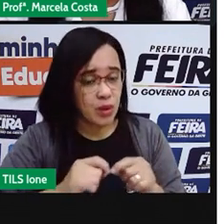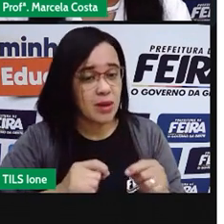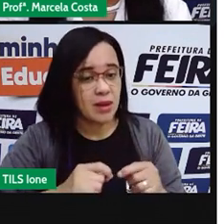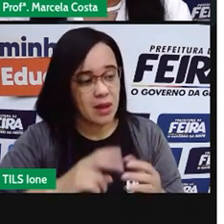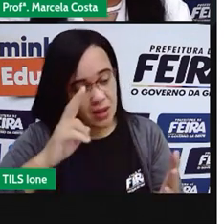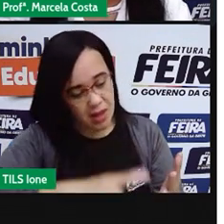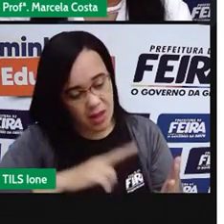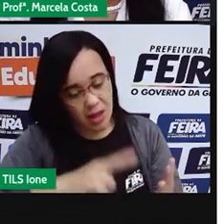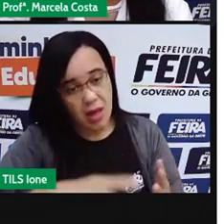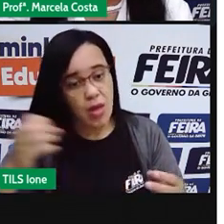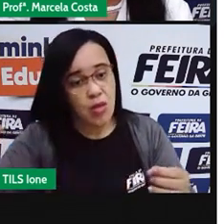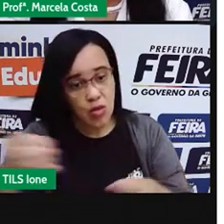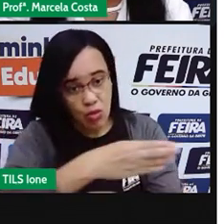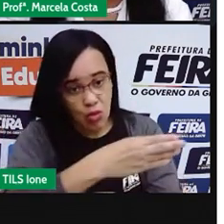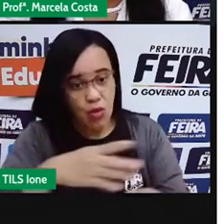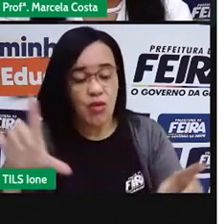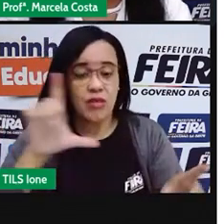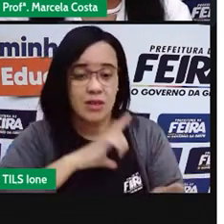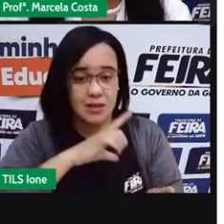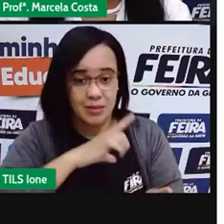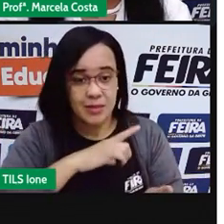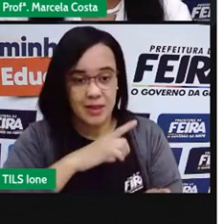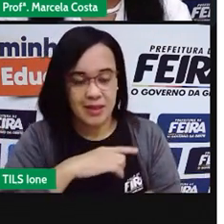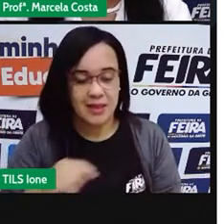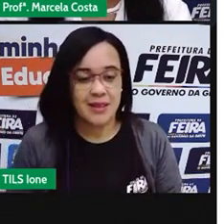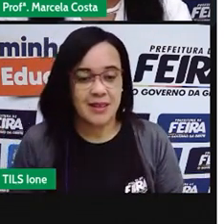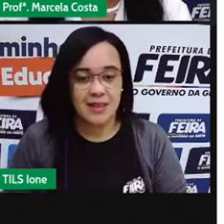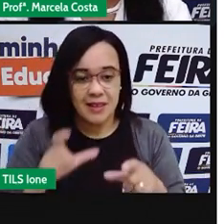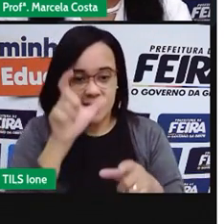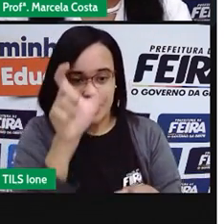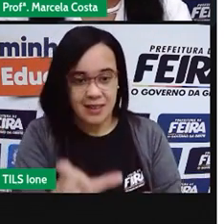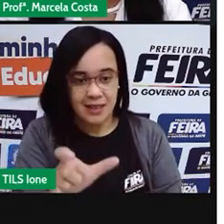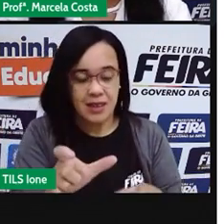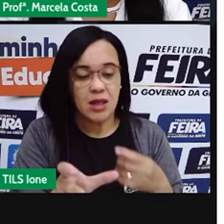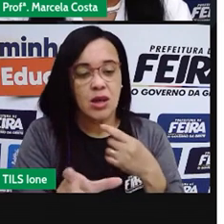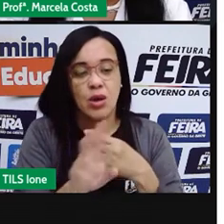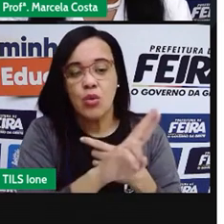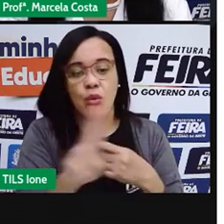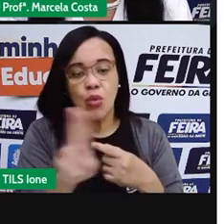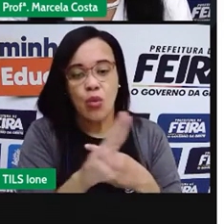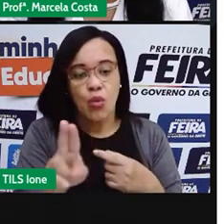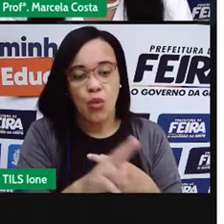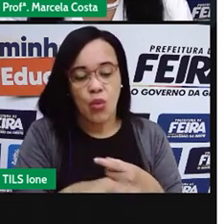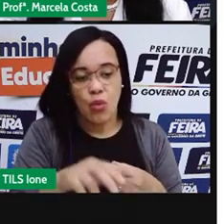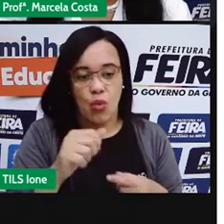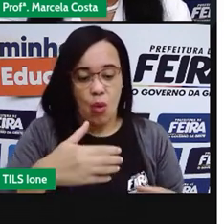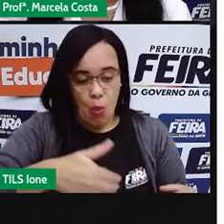releitura, que é A Fome do Lobo.